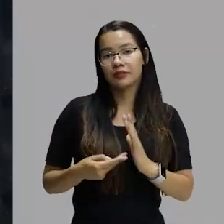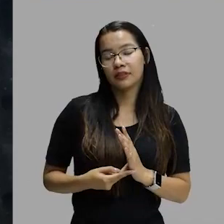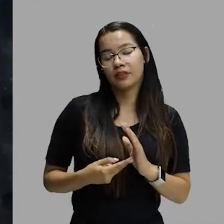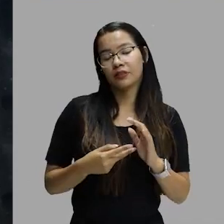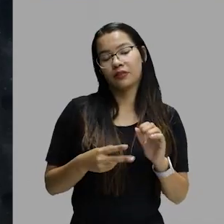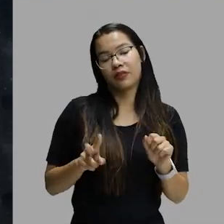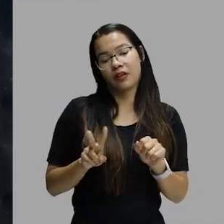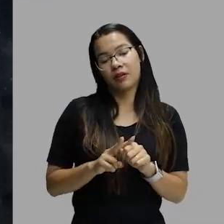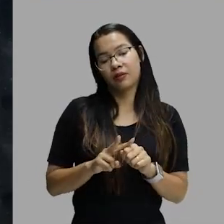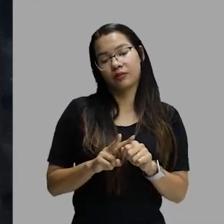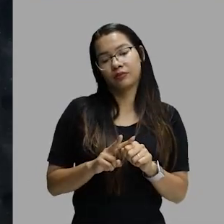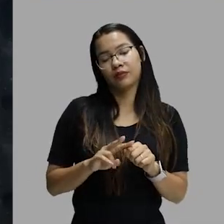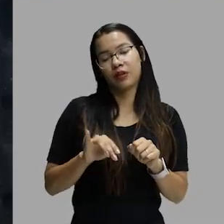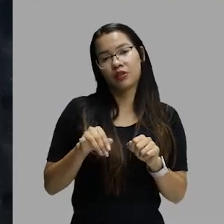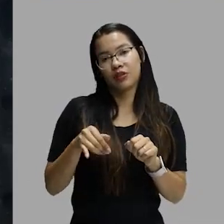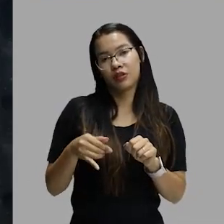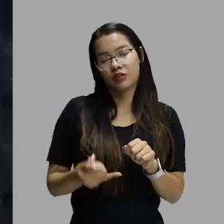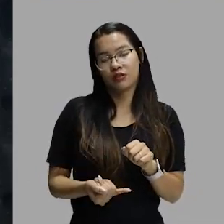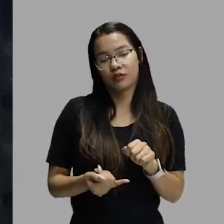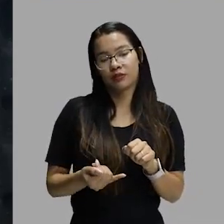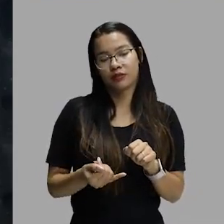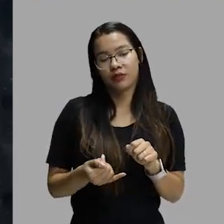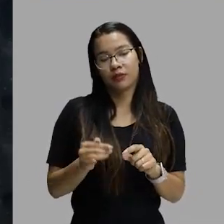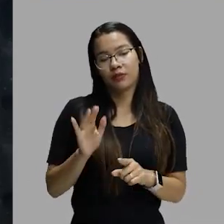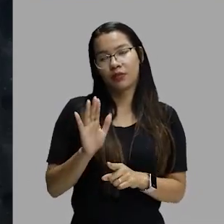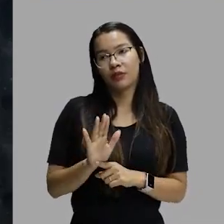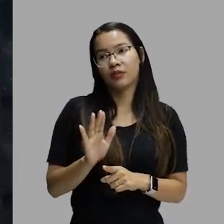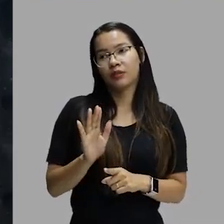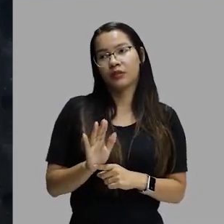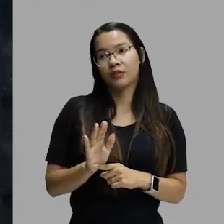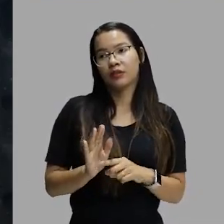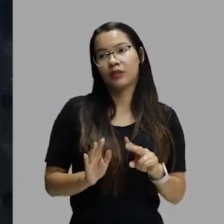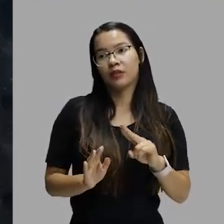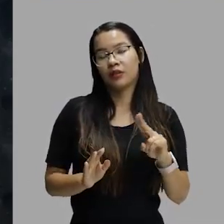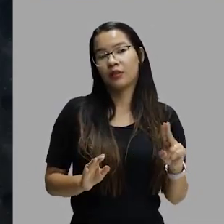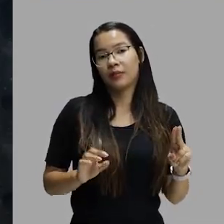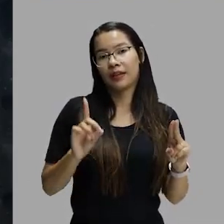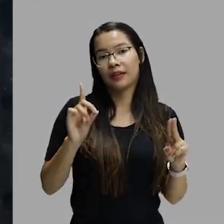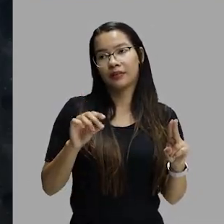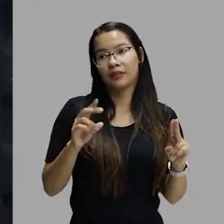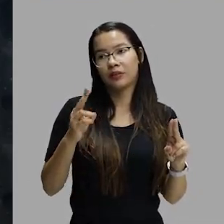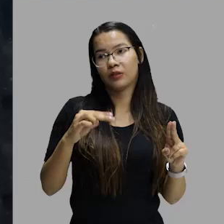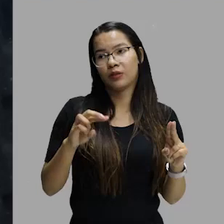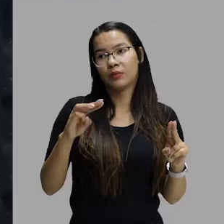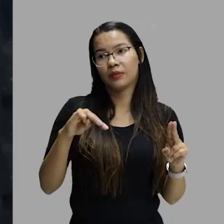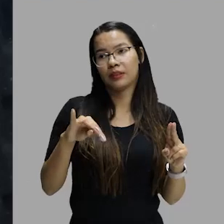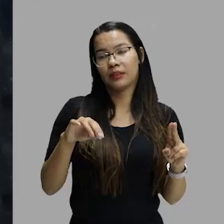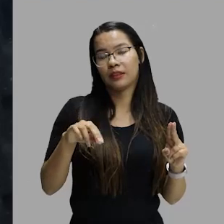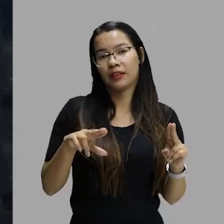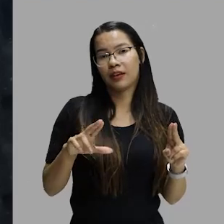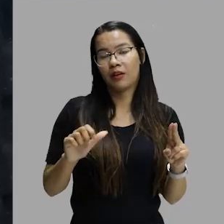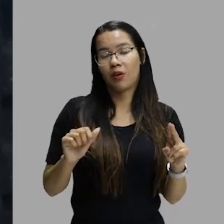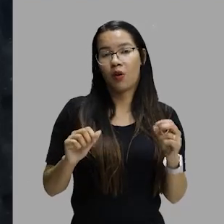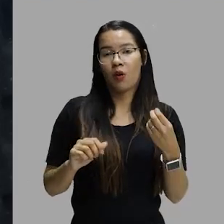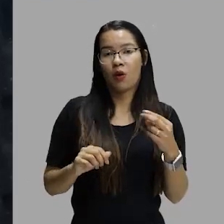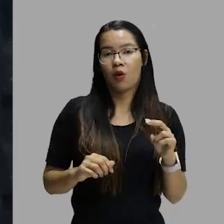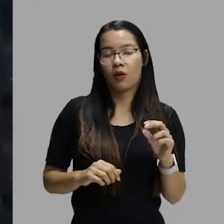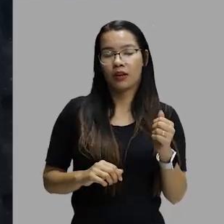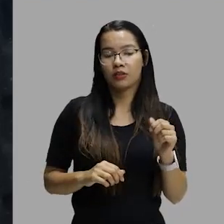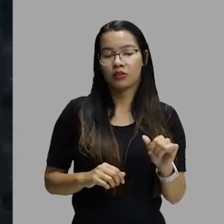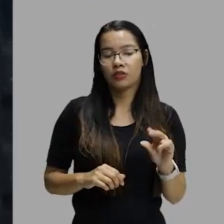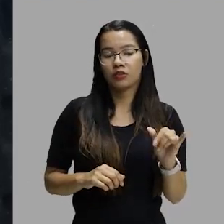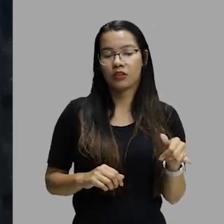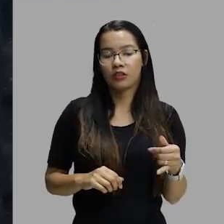do verbo, do adjetivo, indicando, eu falei nome, tá? Nome, no caso, o adjetivo. Indicando